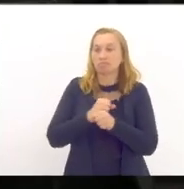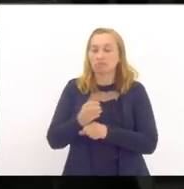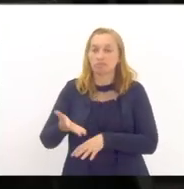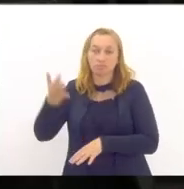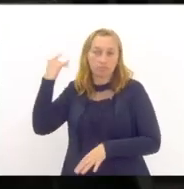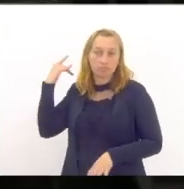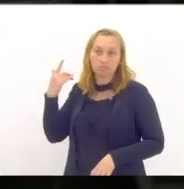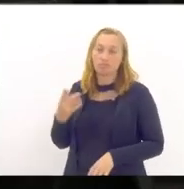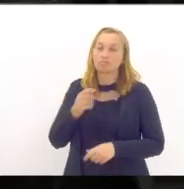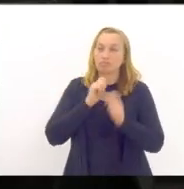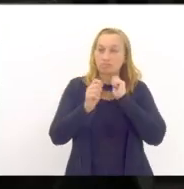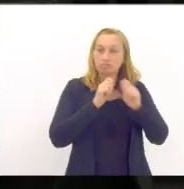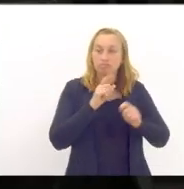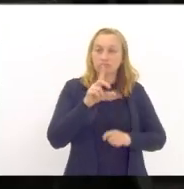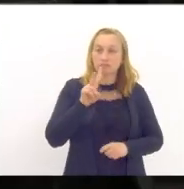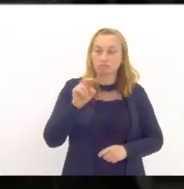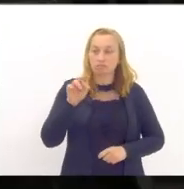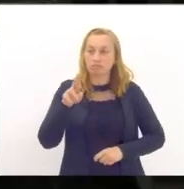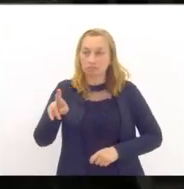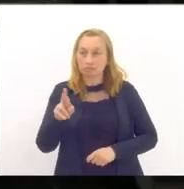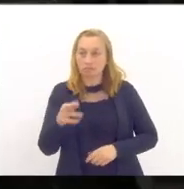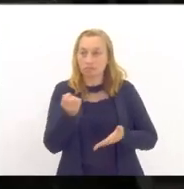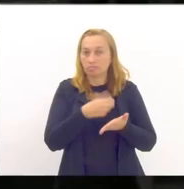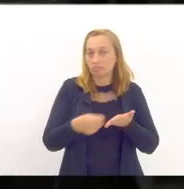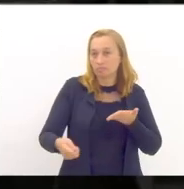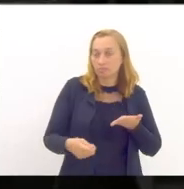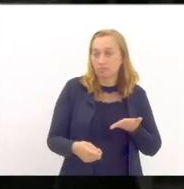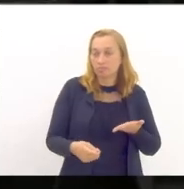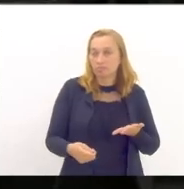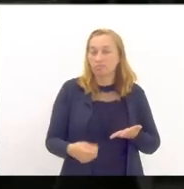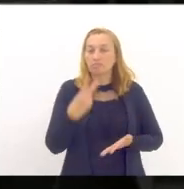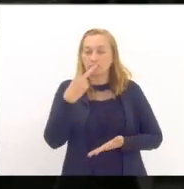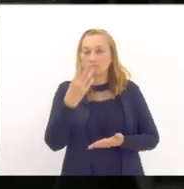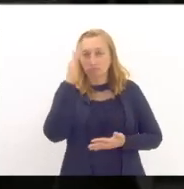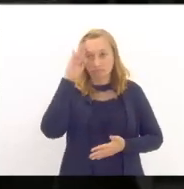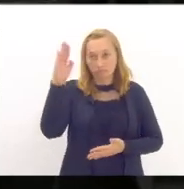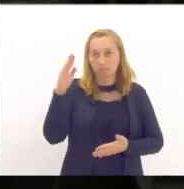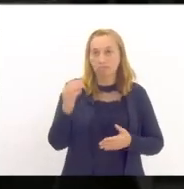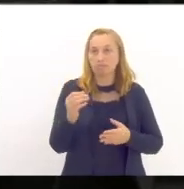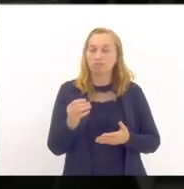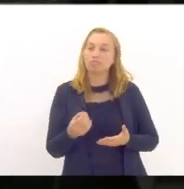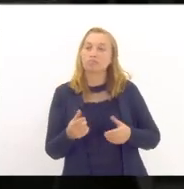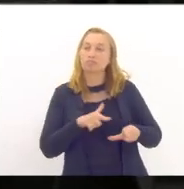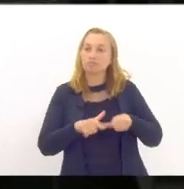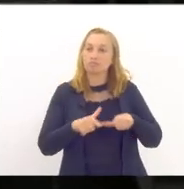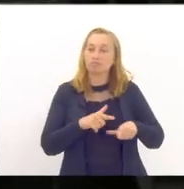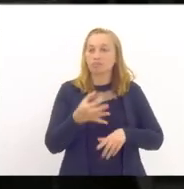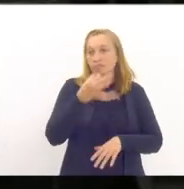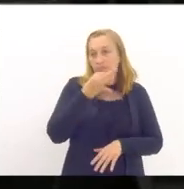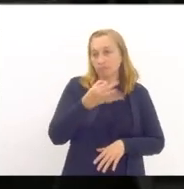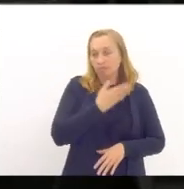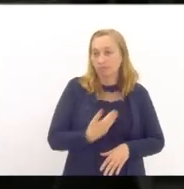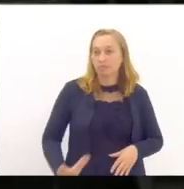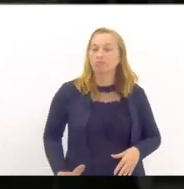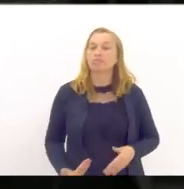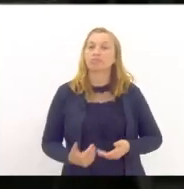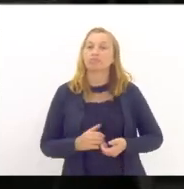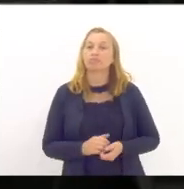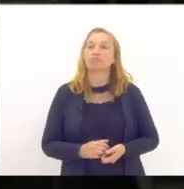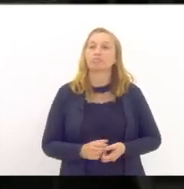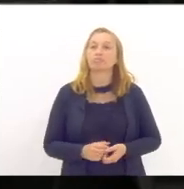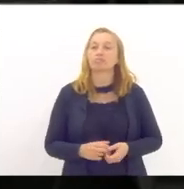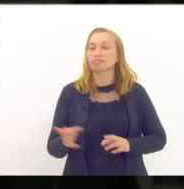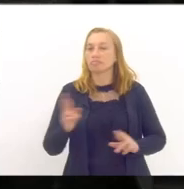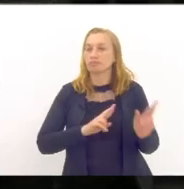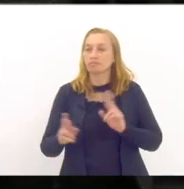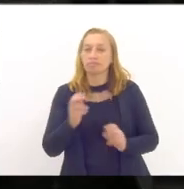filósofo estadunidense Walter Lippmann escreveu uma de suas duas principais obras, Opinião Pública, um tratado sobre a relação